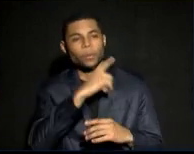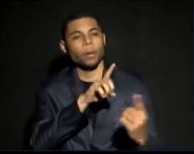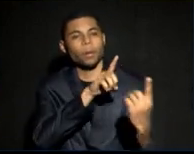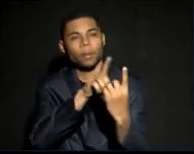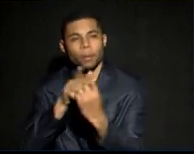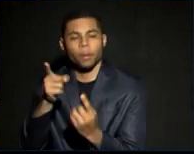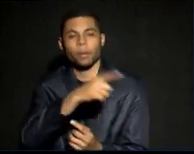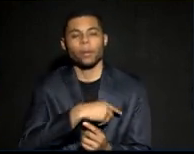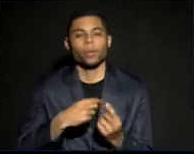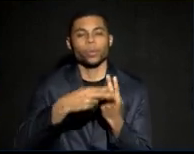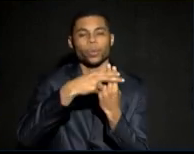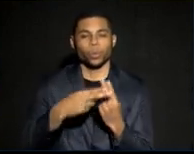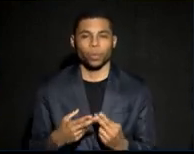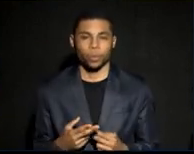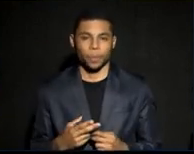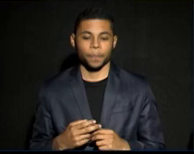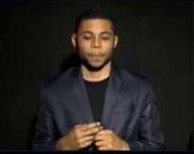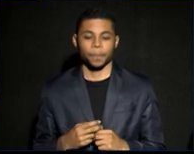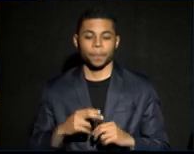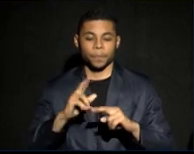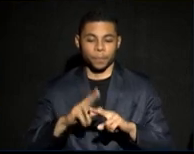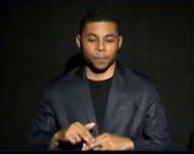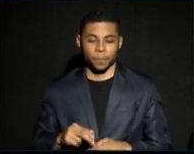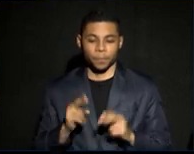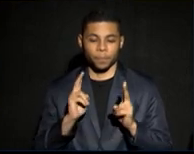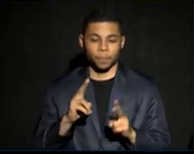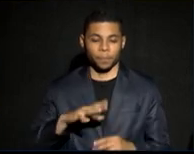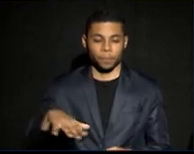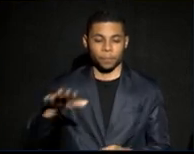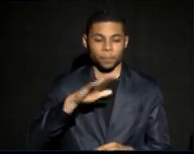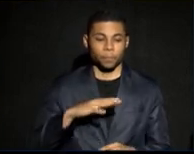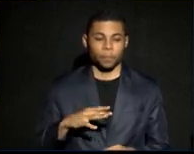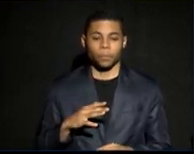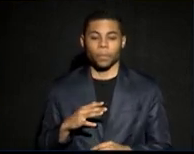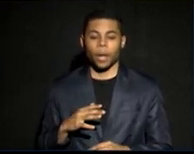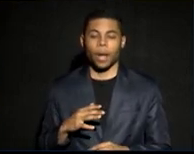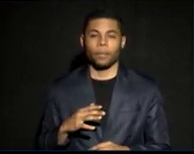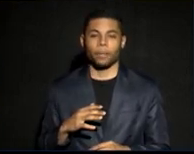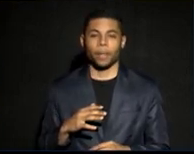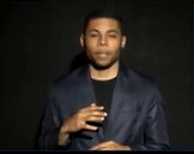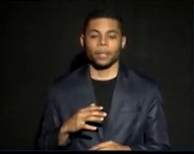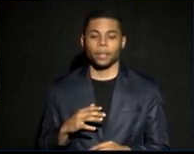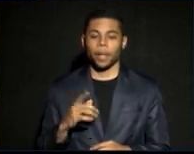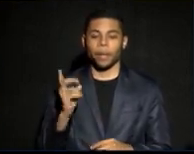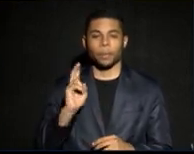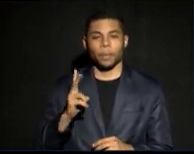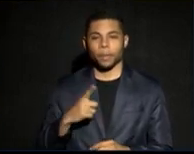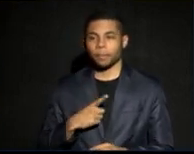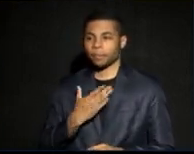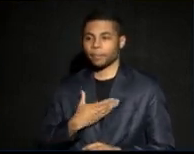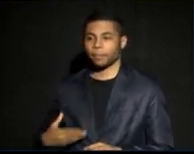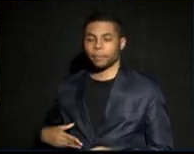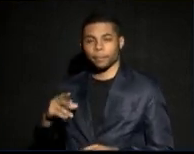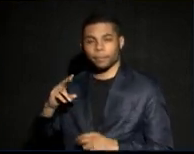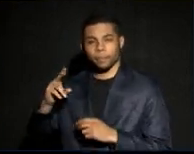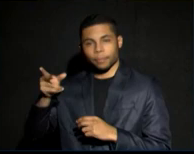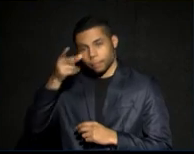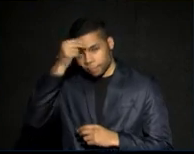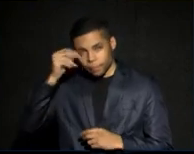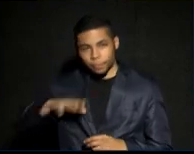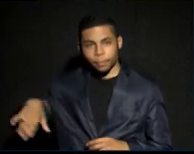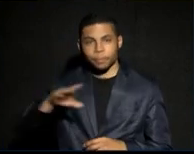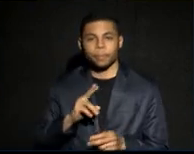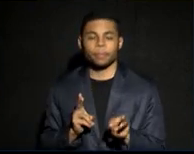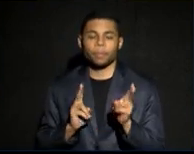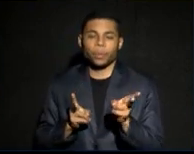atendendo pacientes SUS isso não necessariamente é uma responsabilidade Direta do governador porque o convênio é uma é mas problema de São